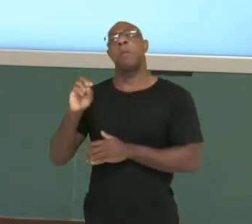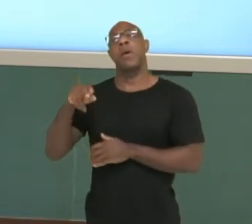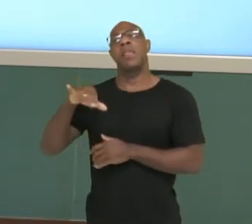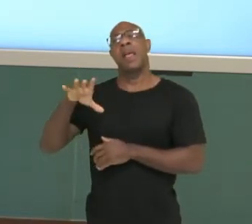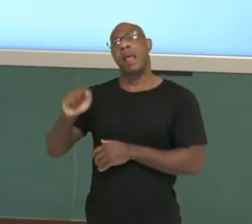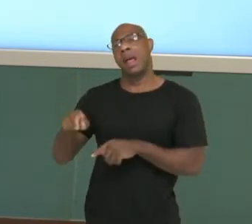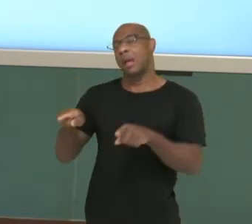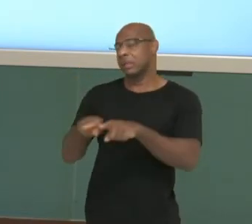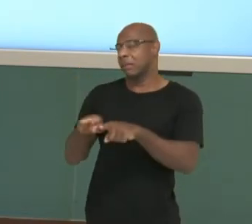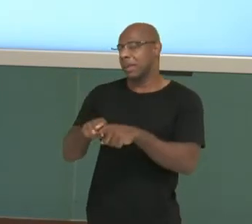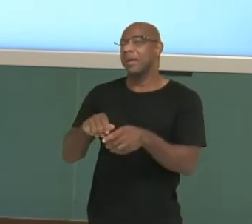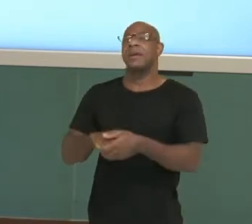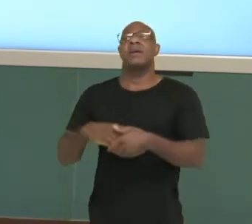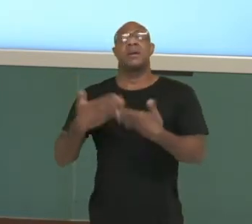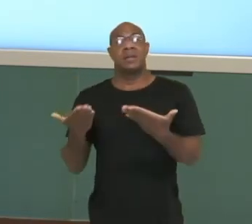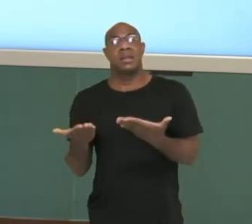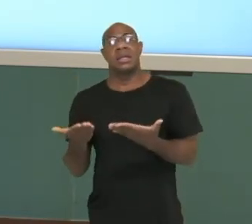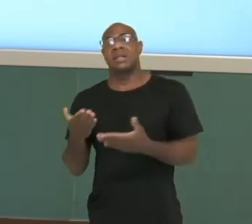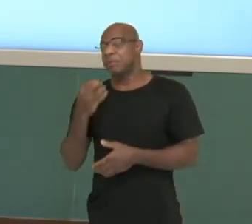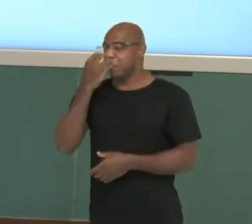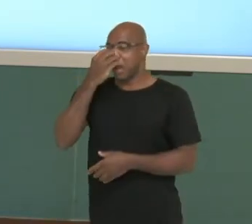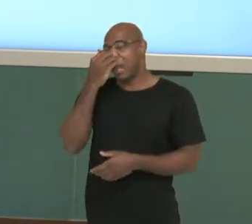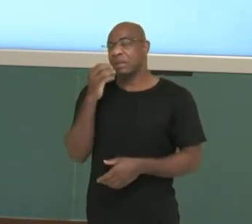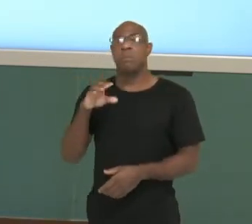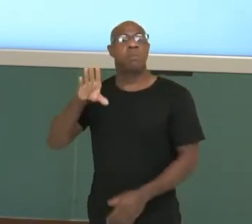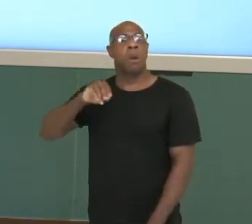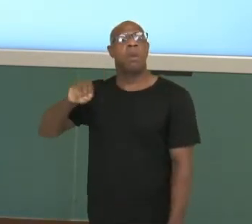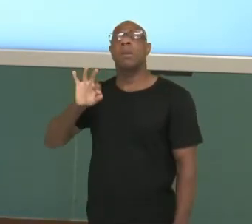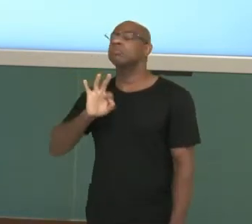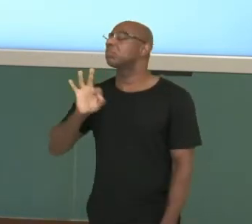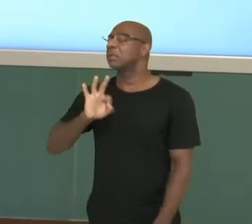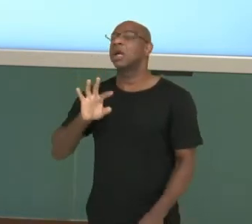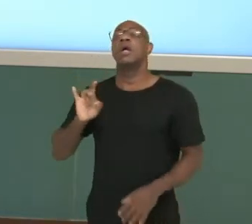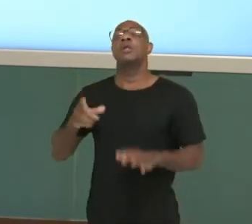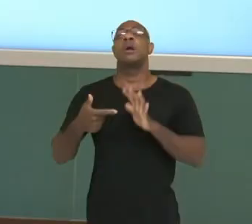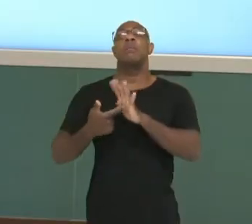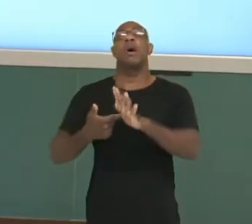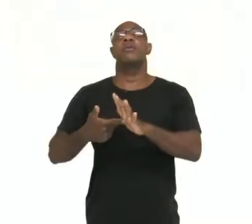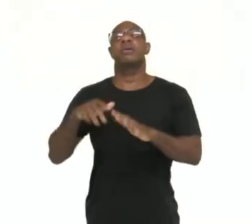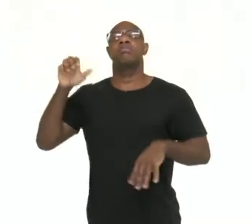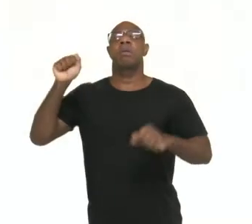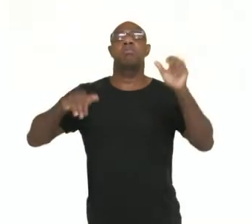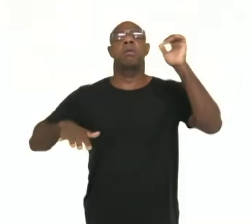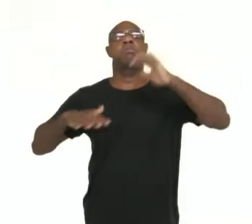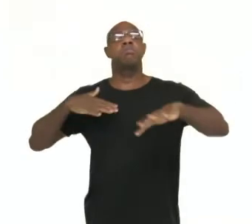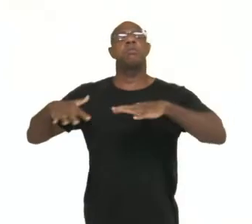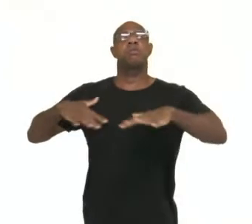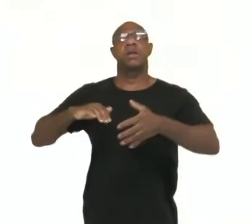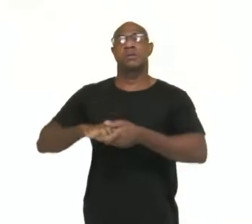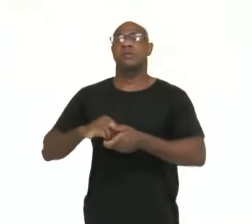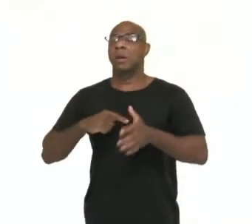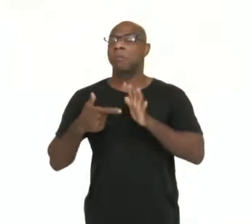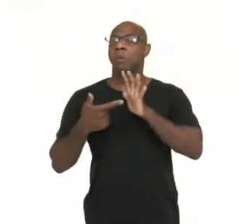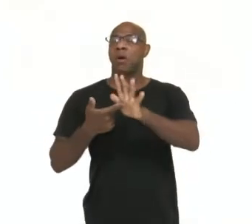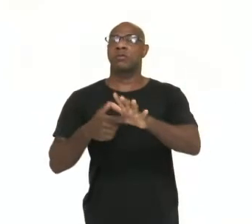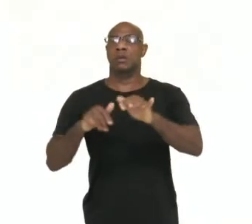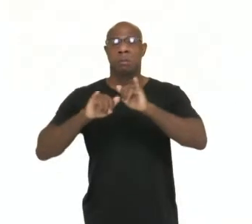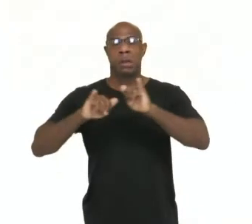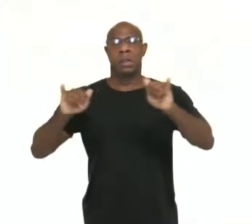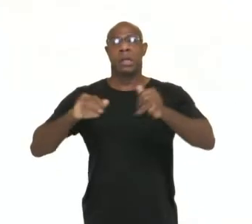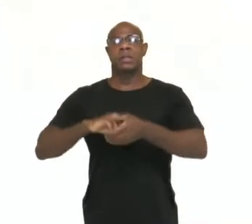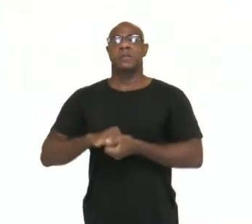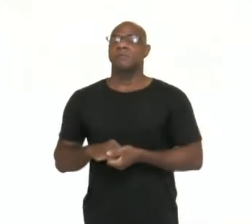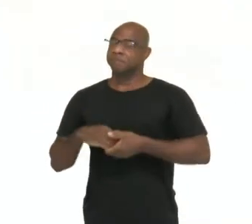né, eles só gesticulam e já passam uma mensagem para nós. A mímica